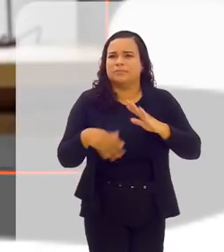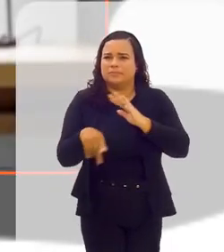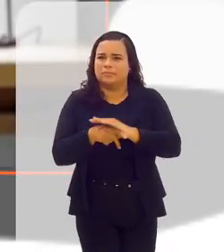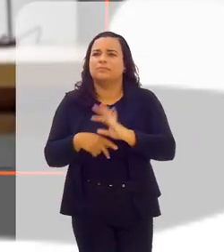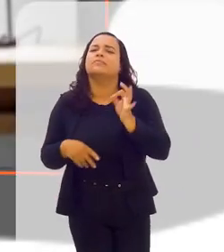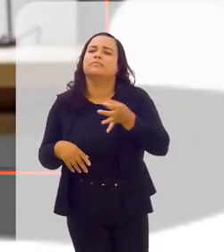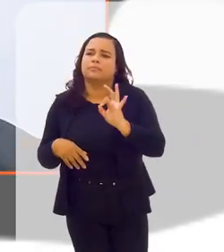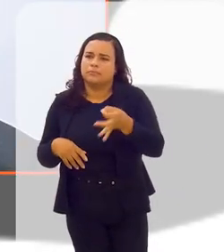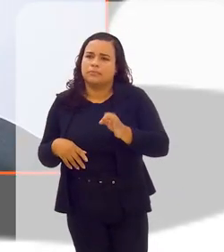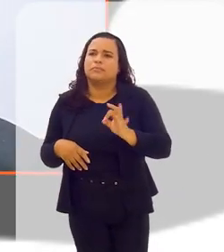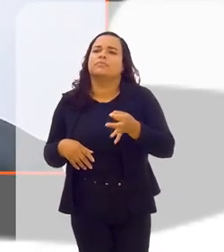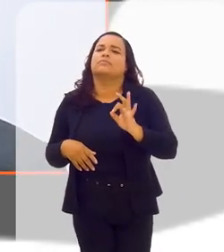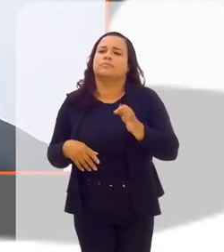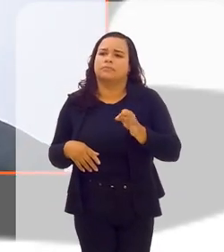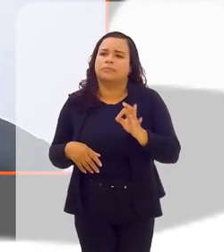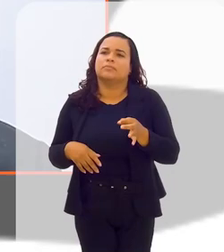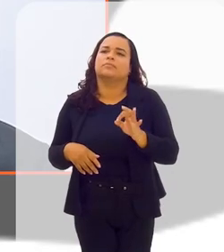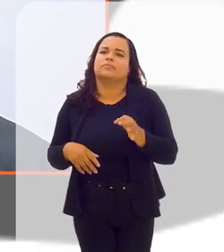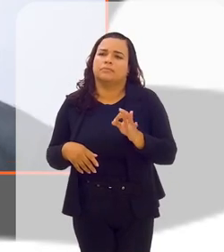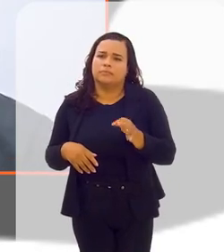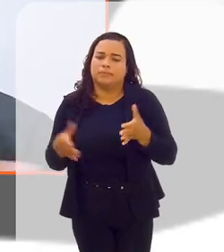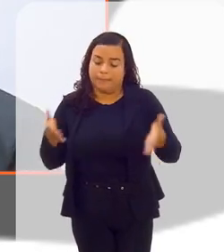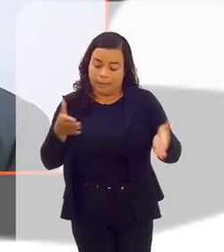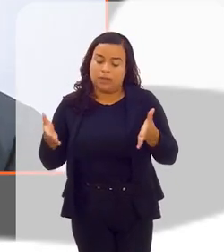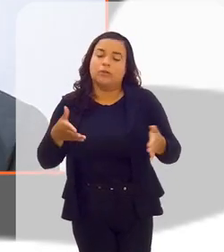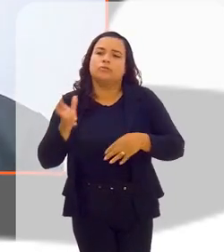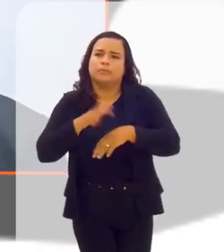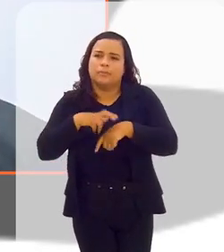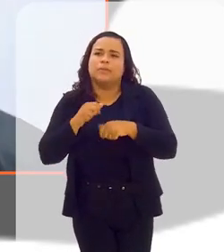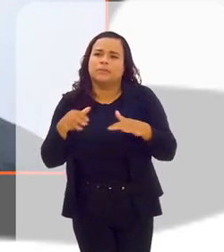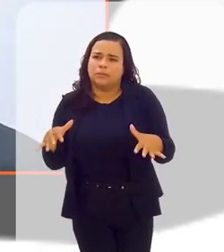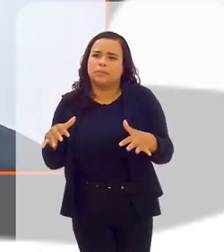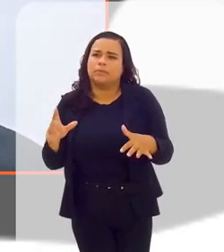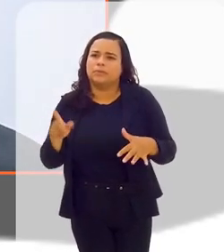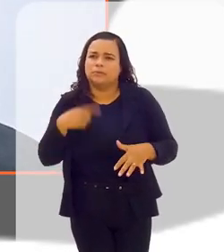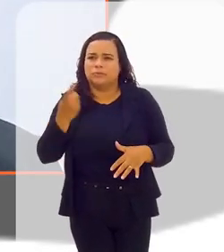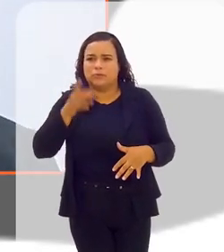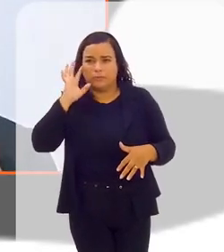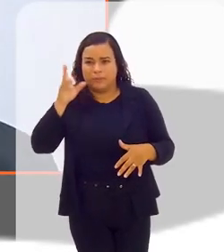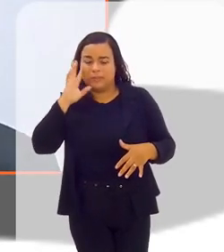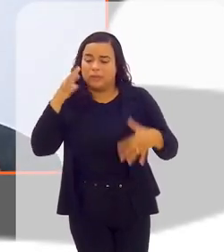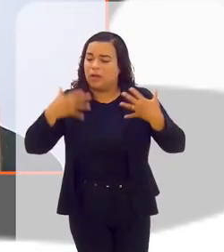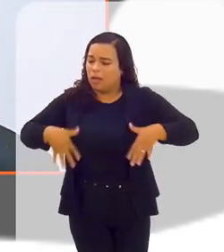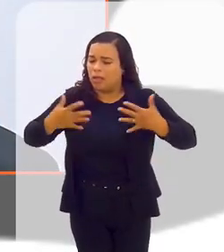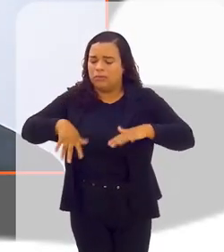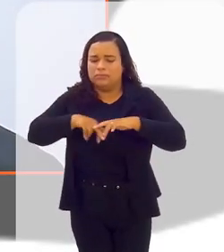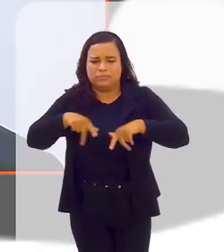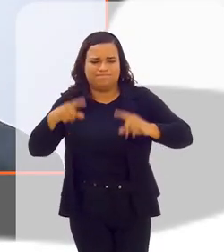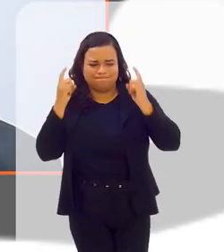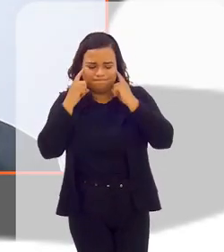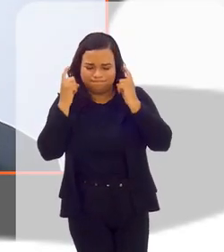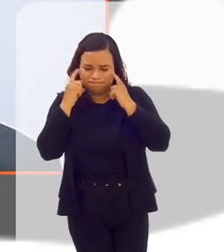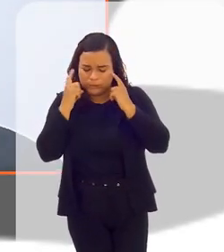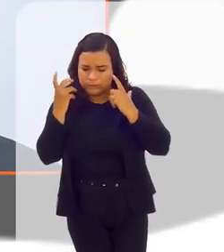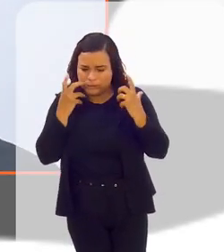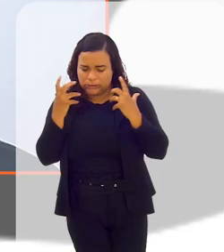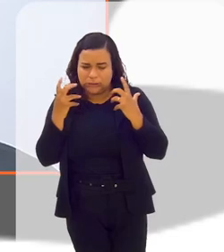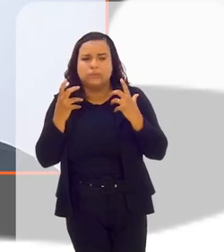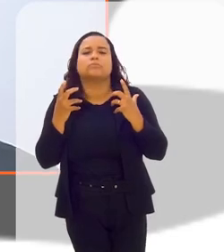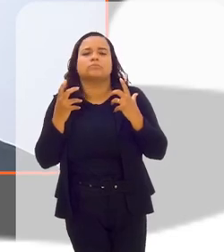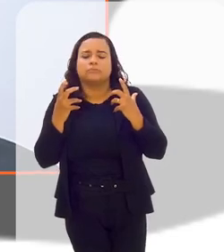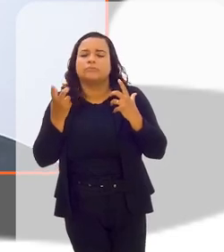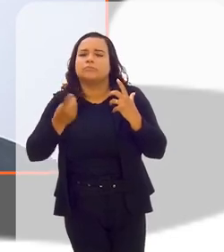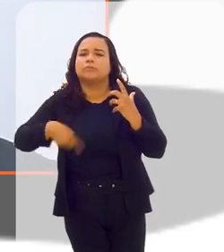favela? Foi a pandemia, foi Uau. nesse momento, nessa ocasião, em todas as aflições geradas por